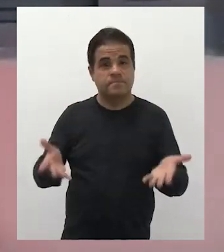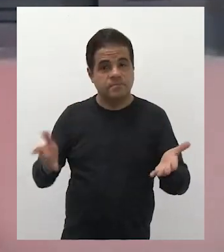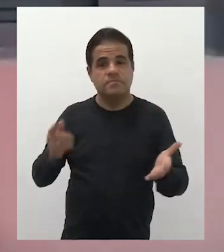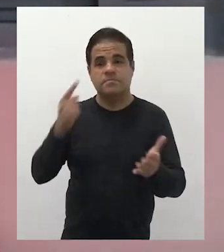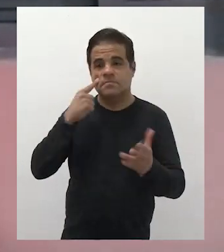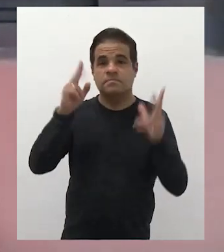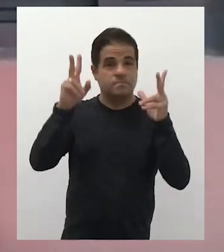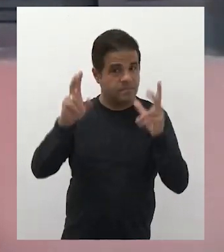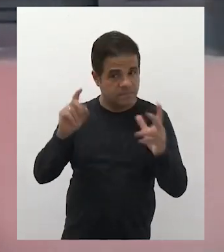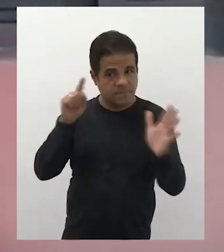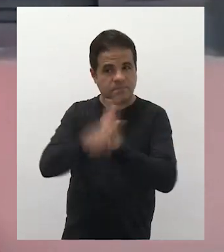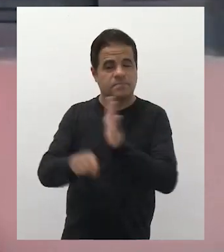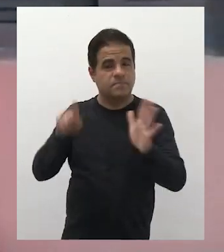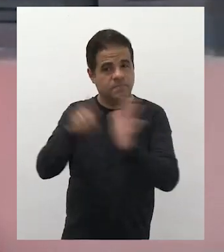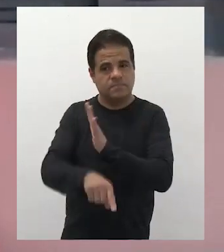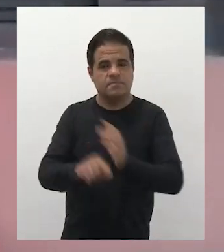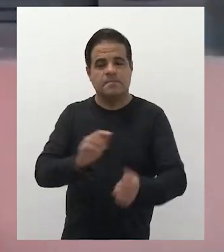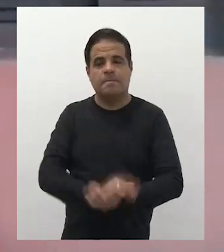as questões.